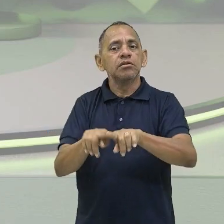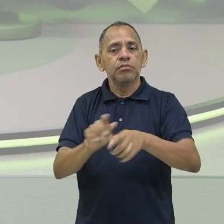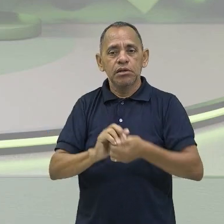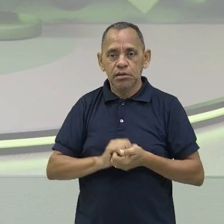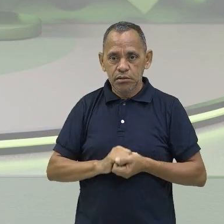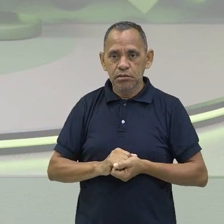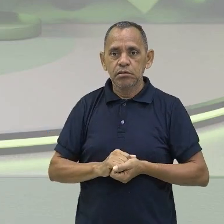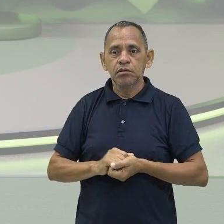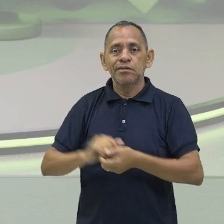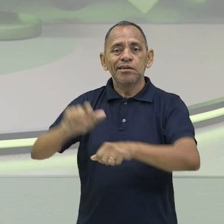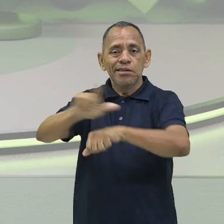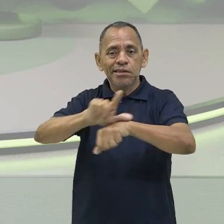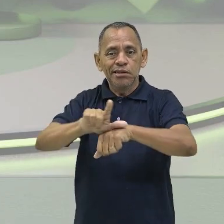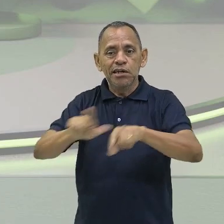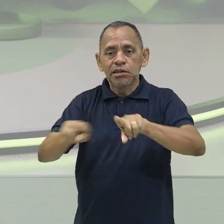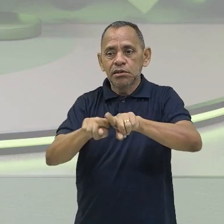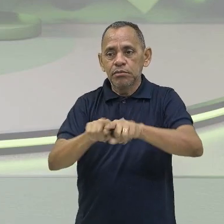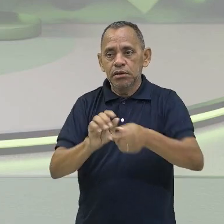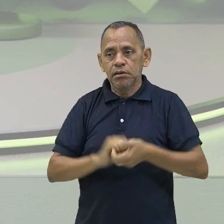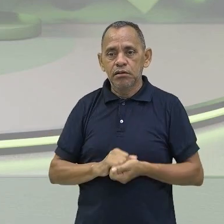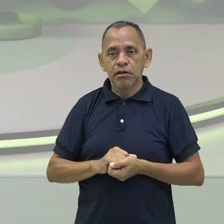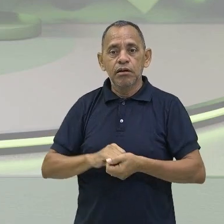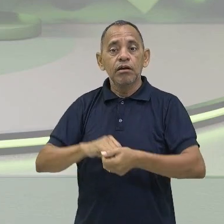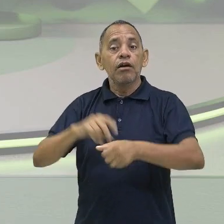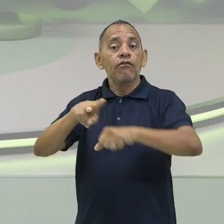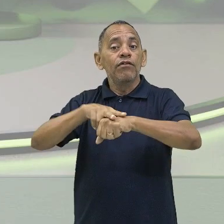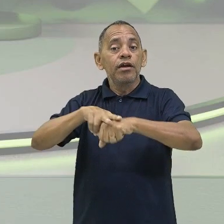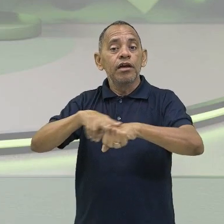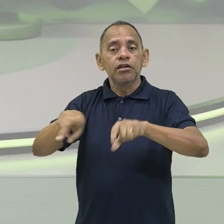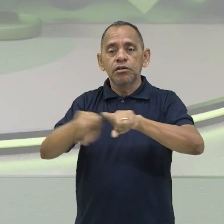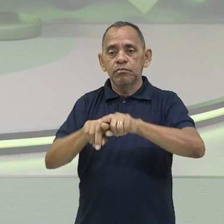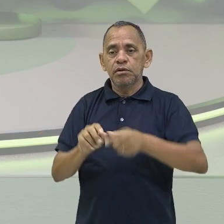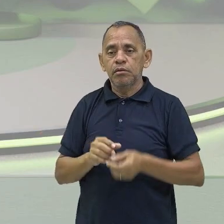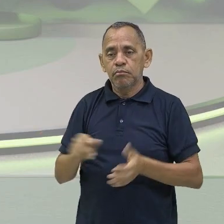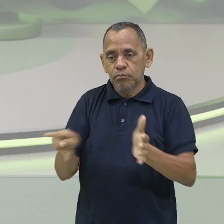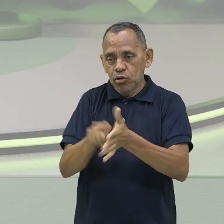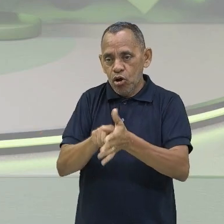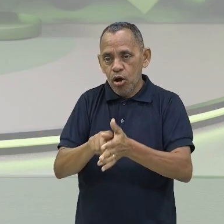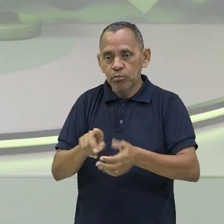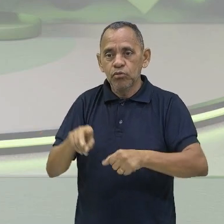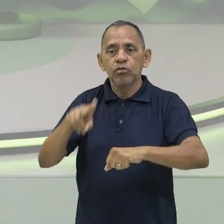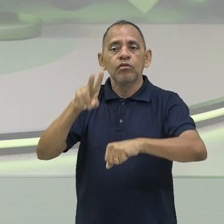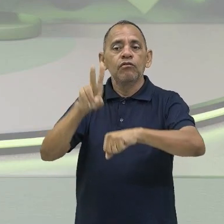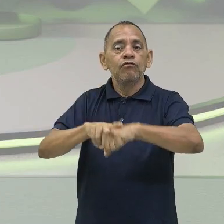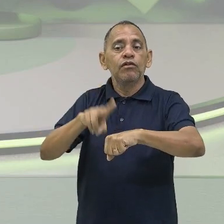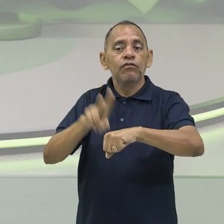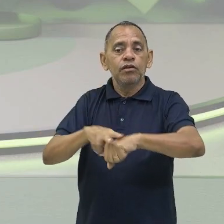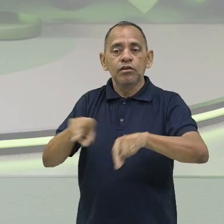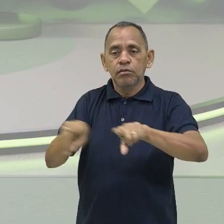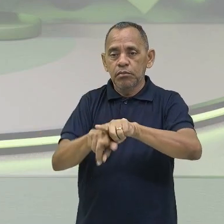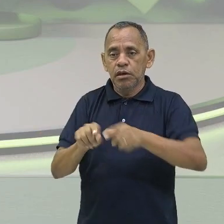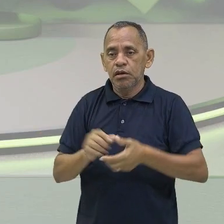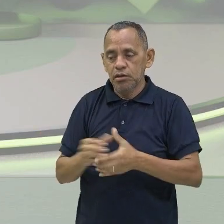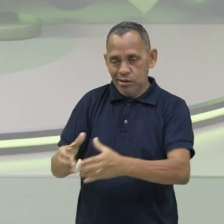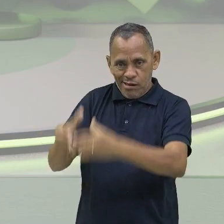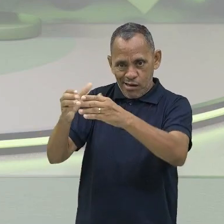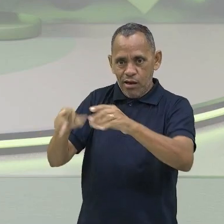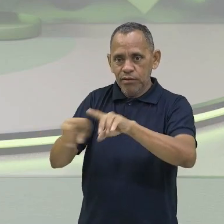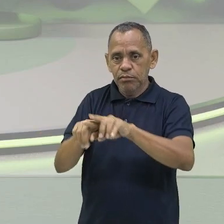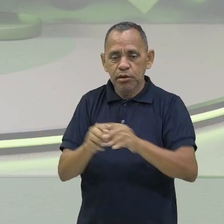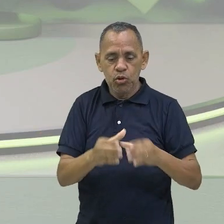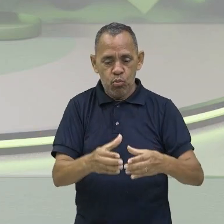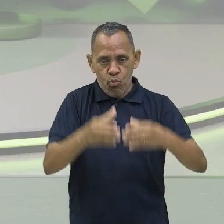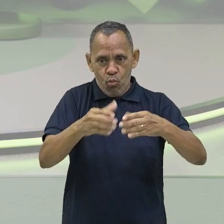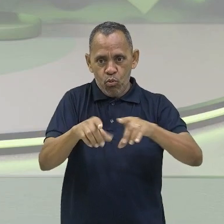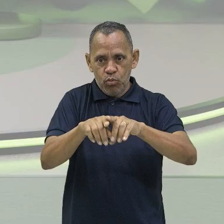de coloração verde, ela é destinada ao vidro, onde devem ser descartados aí garrafas, potes e frascos